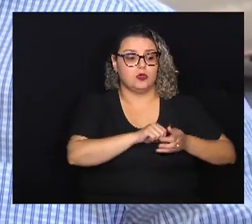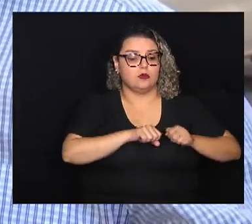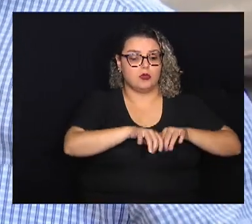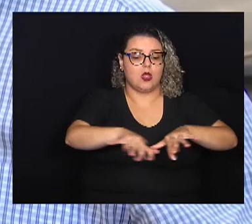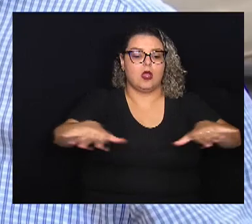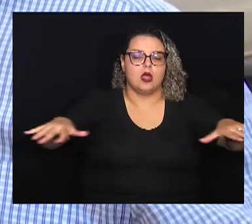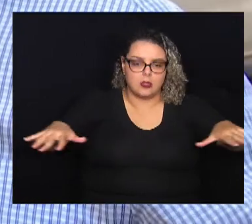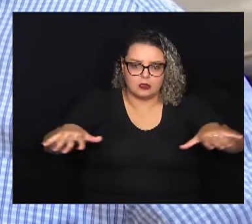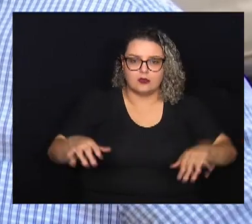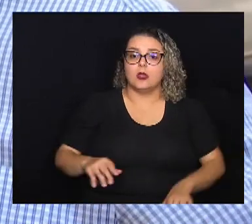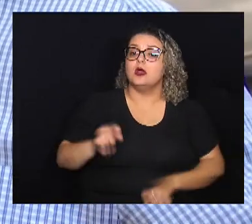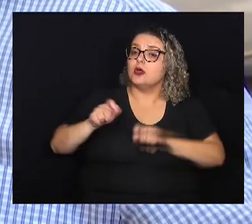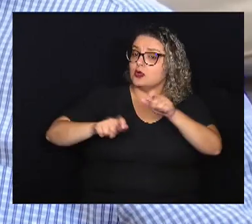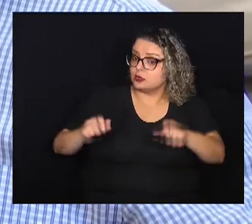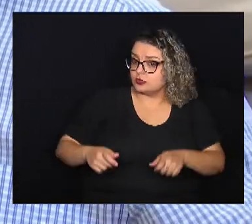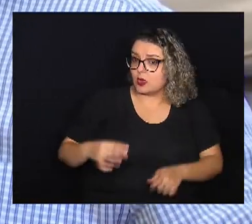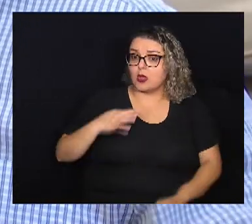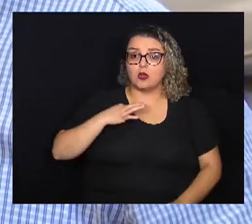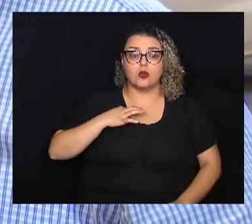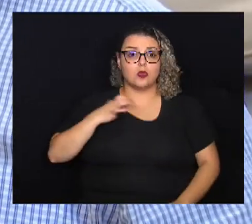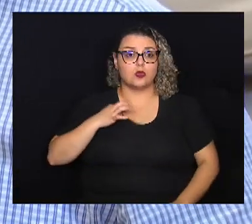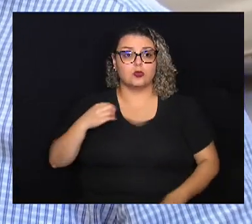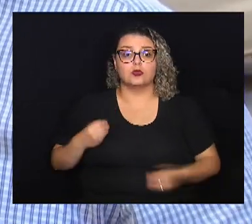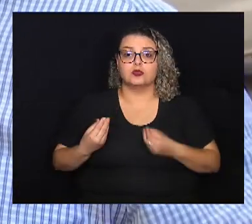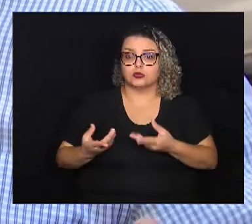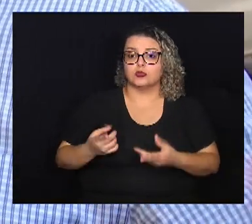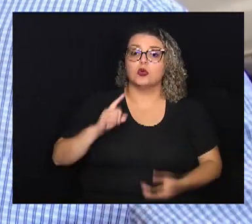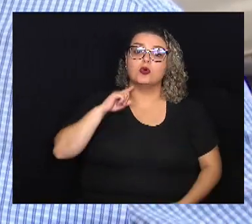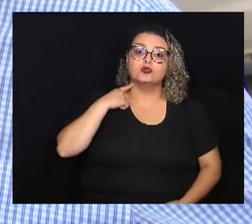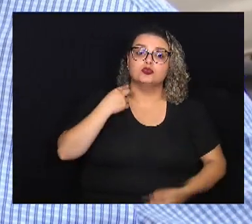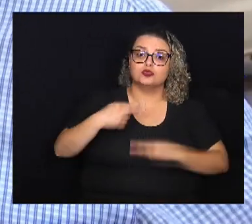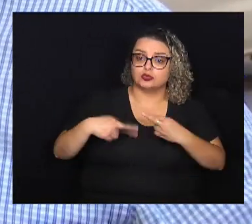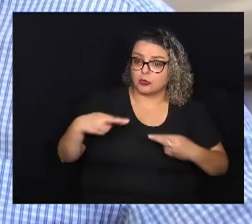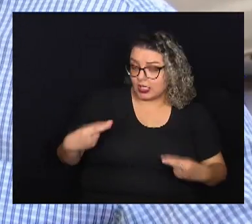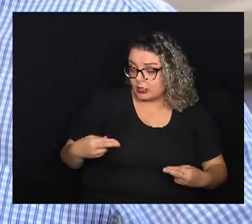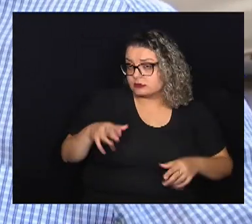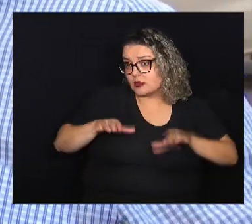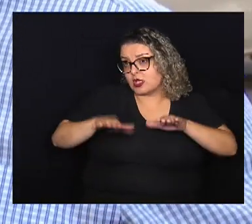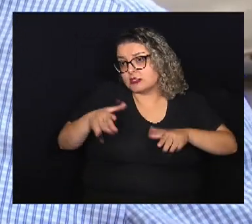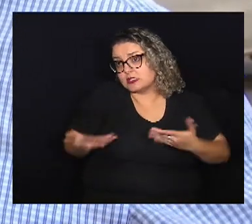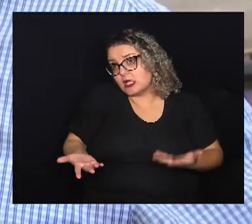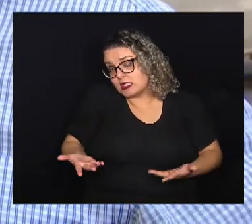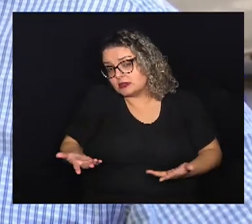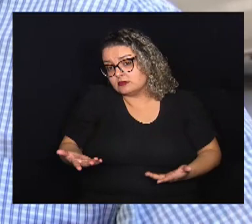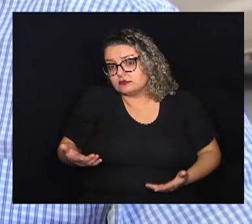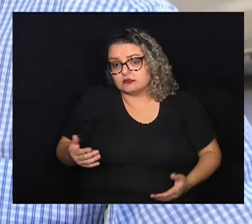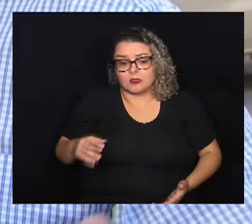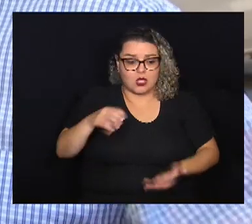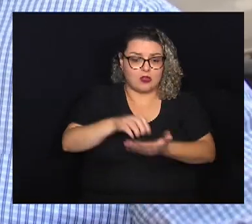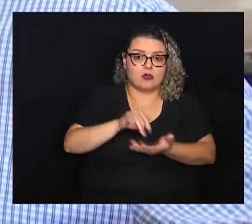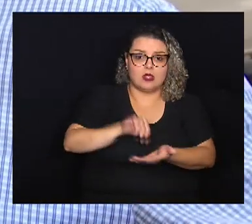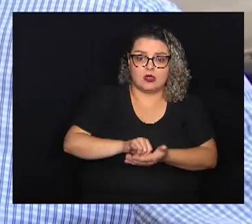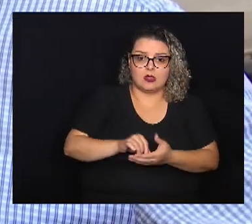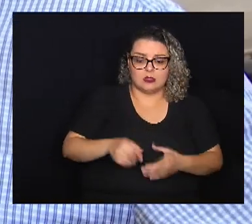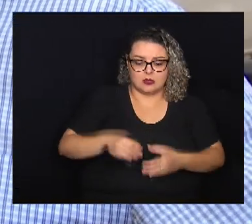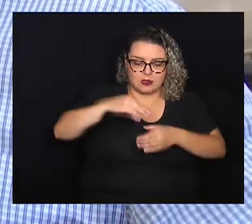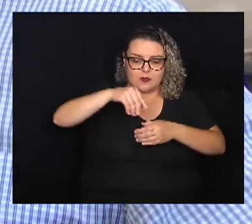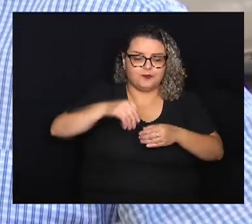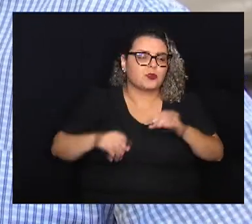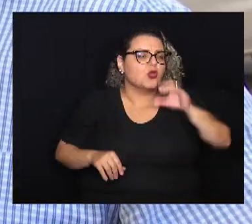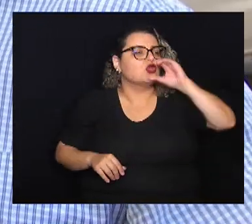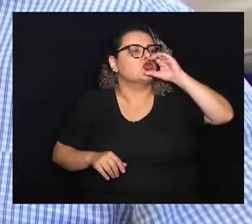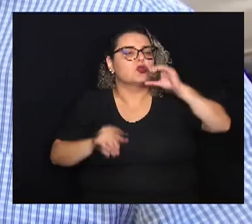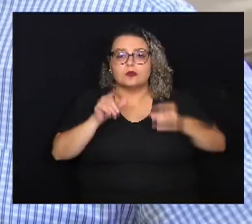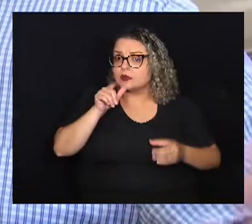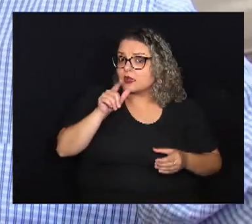de forma voluntária o lixo reciclado. Então, às vezes a pessoa está passando no centro aqui, está com uma garrafa pet, com